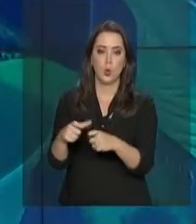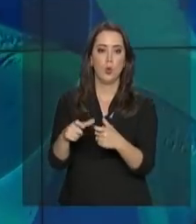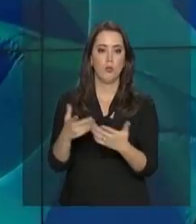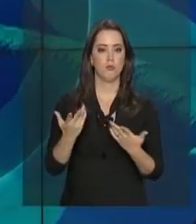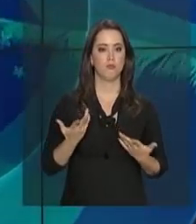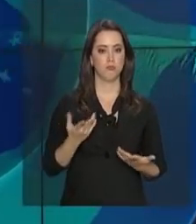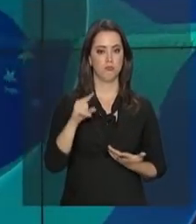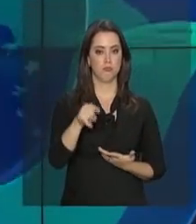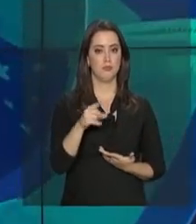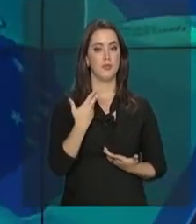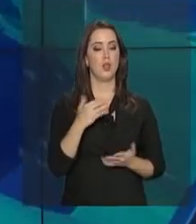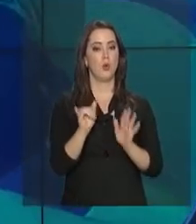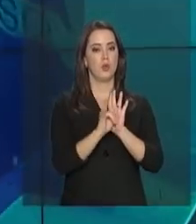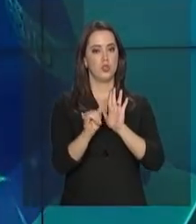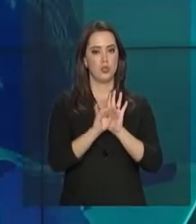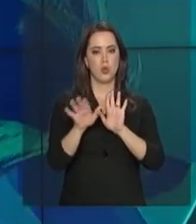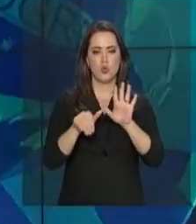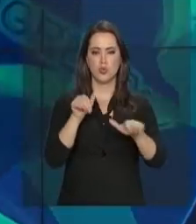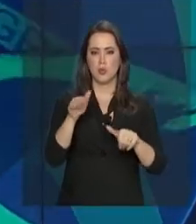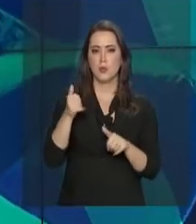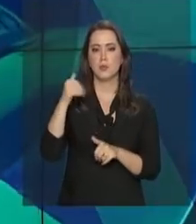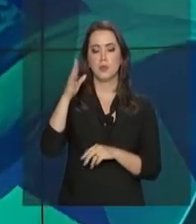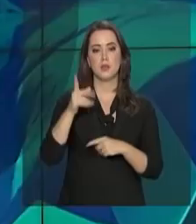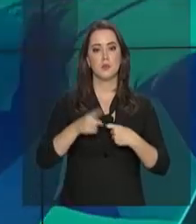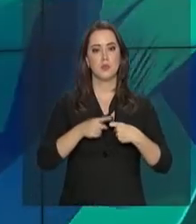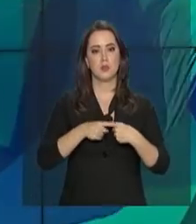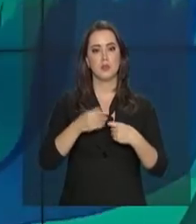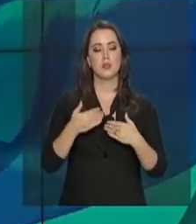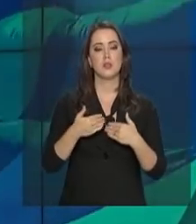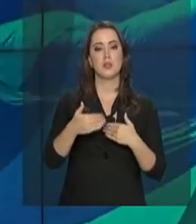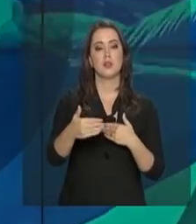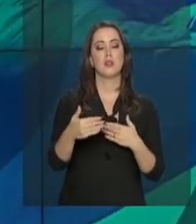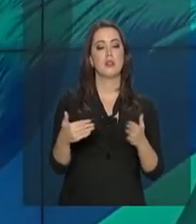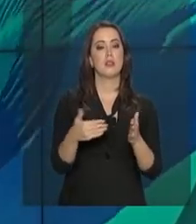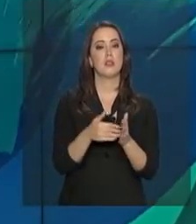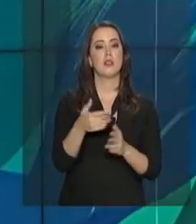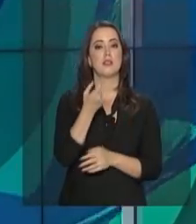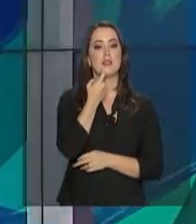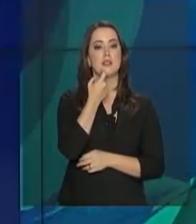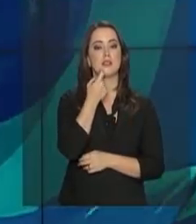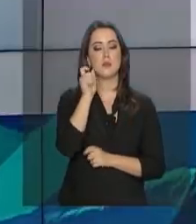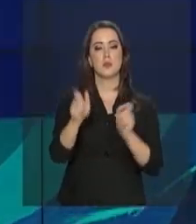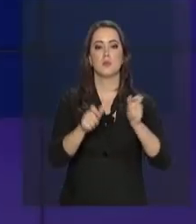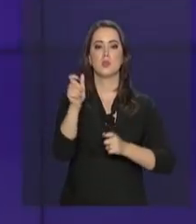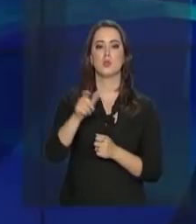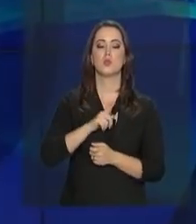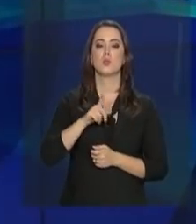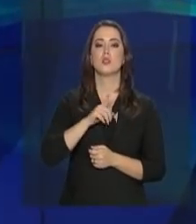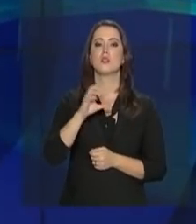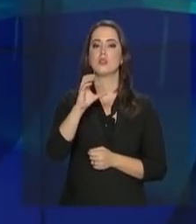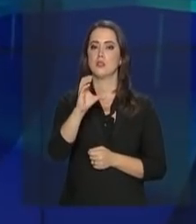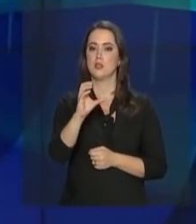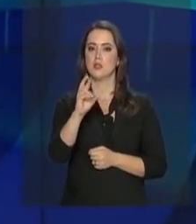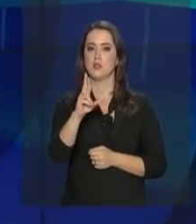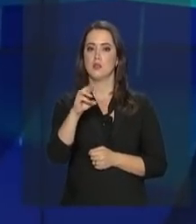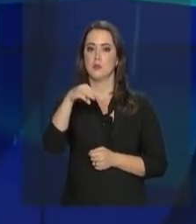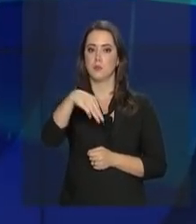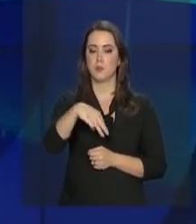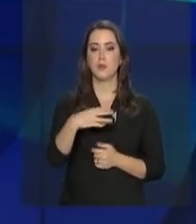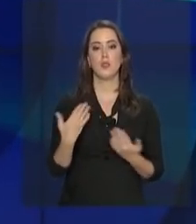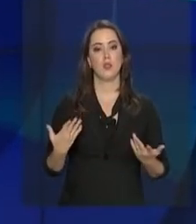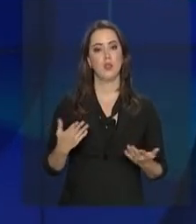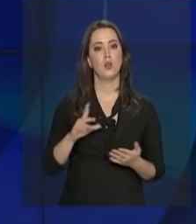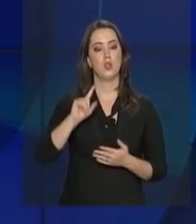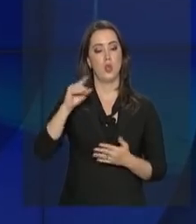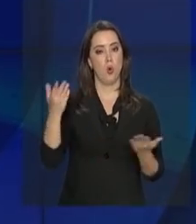no programa o edital de convocação de mais médicos segue até sexta-feira para aqueles que têm registro profissional no brasil a